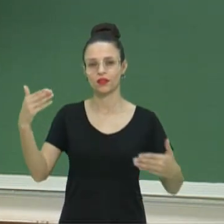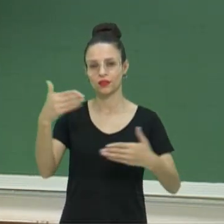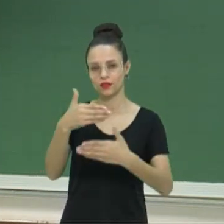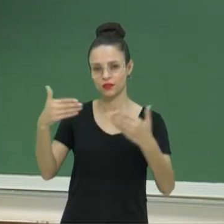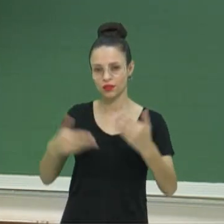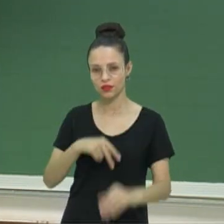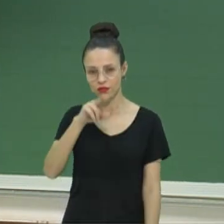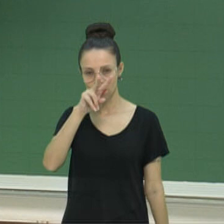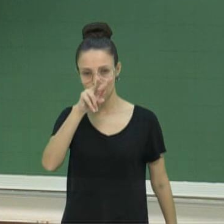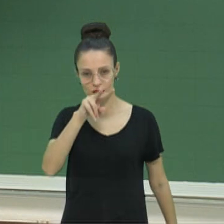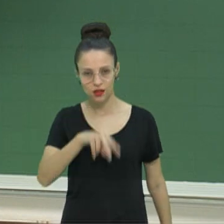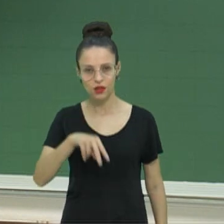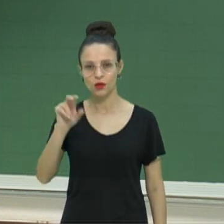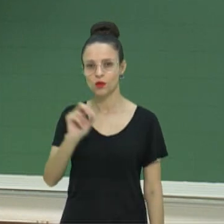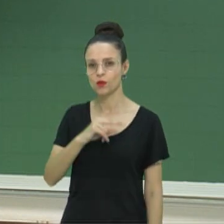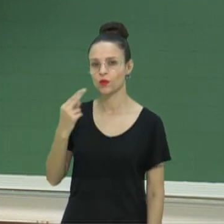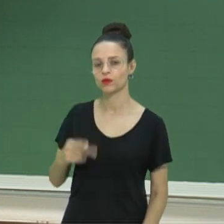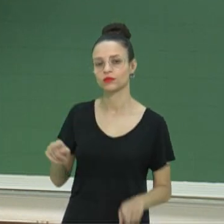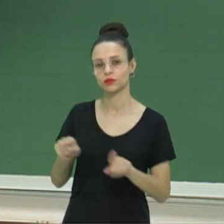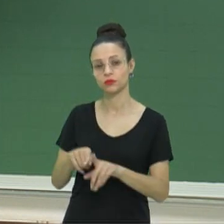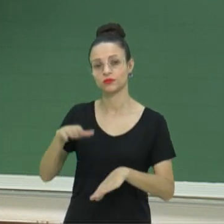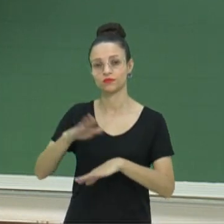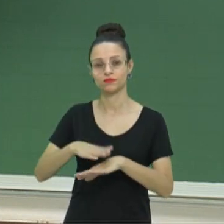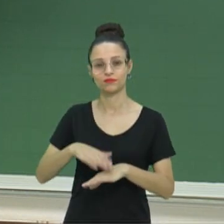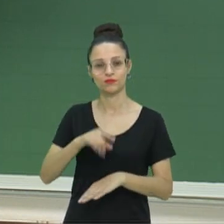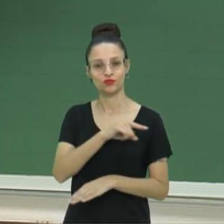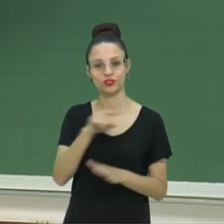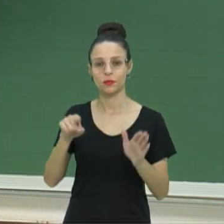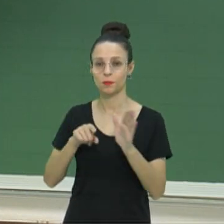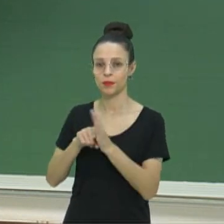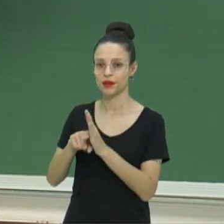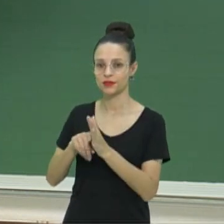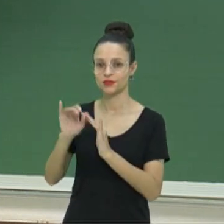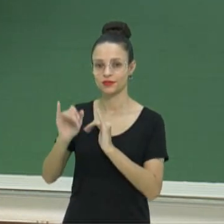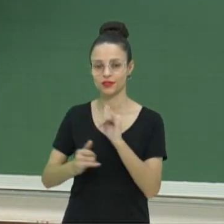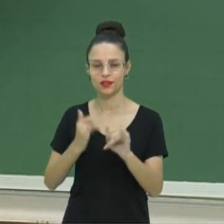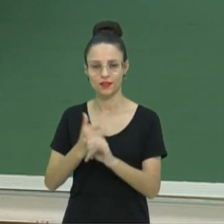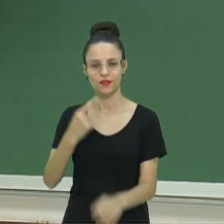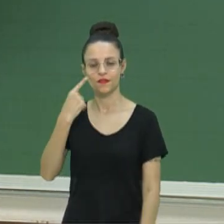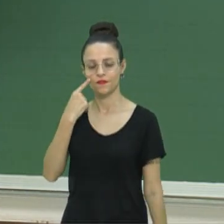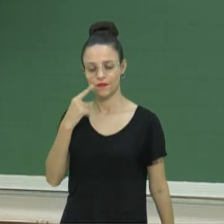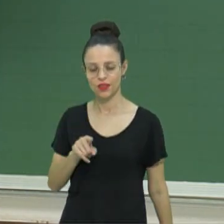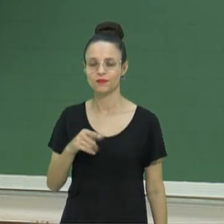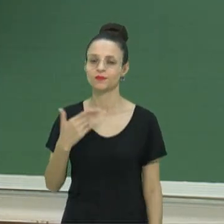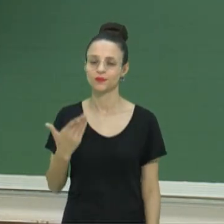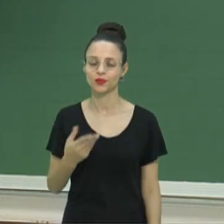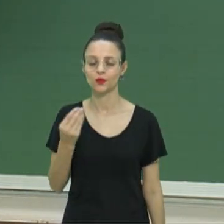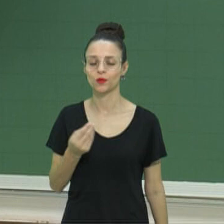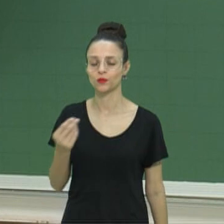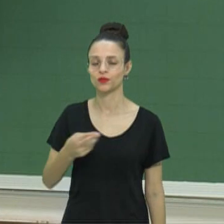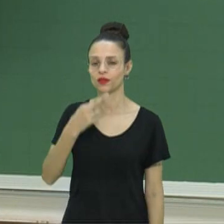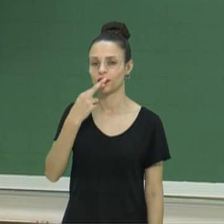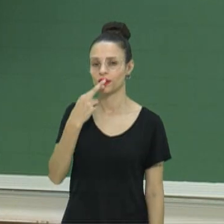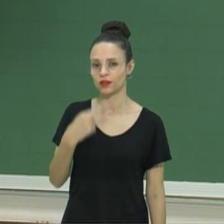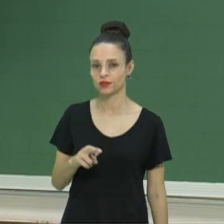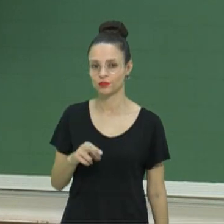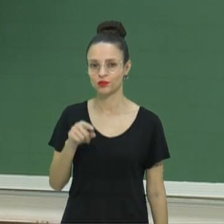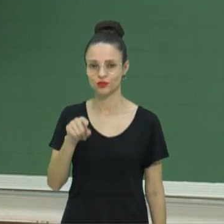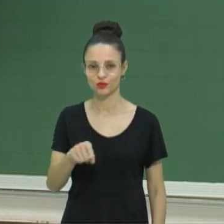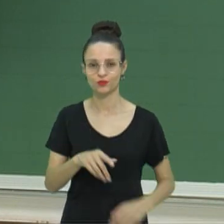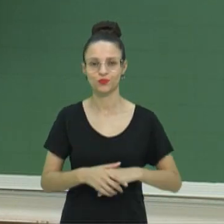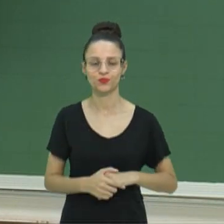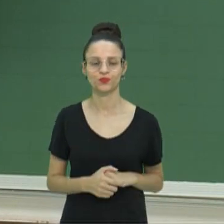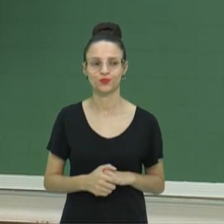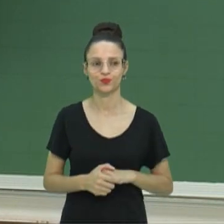essa consulta, né? Ou podia também fazer sua pesquisa na internet lá para estar melhorando, para estar complementando